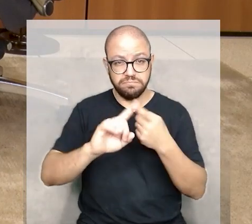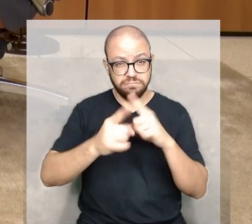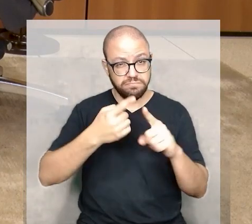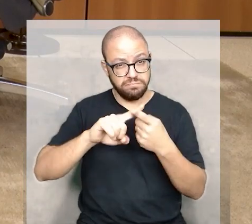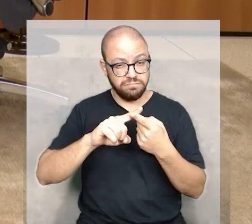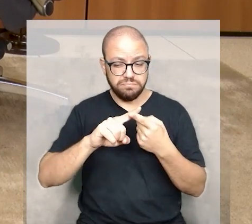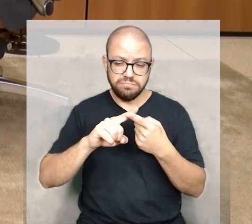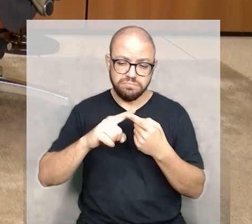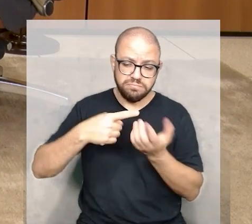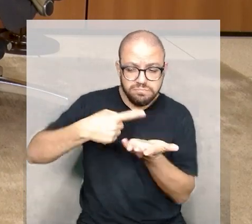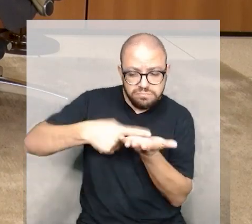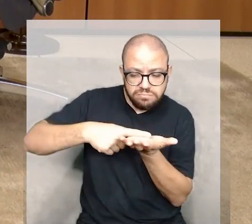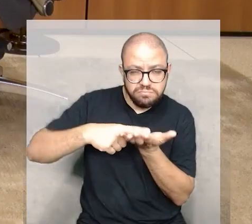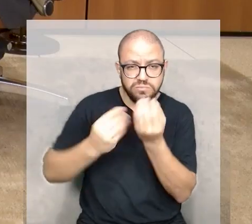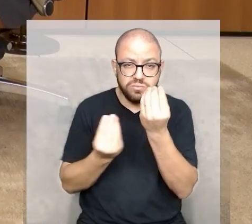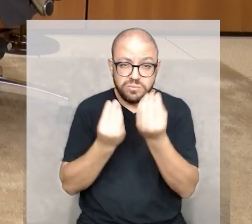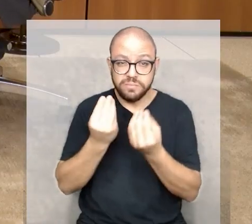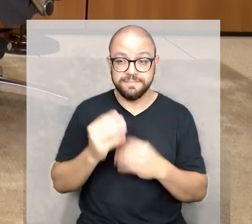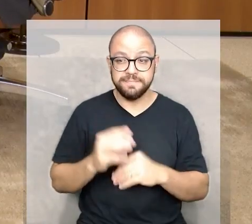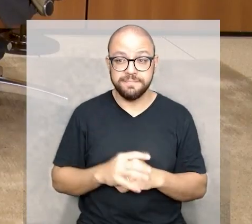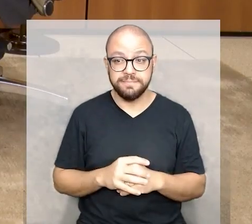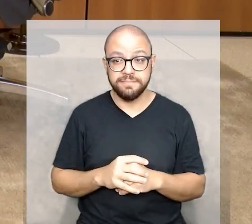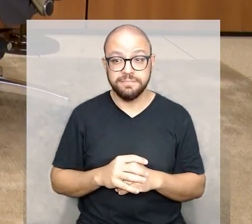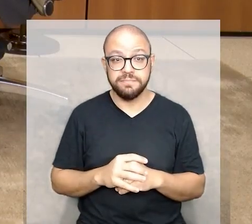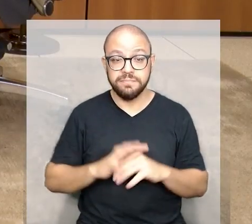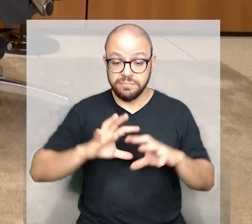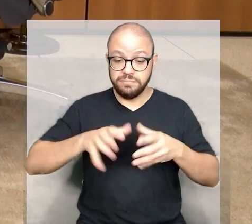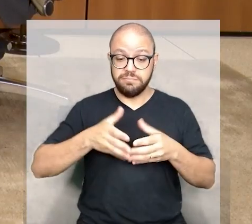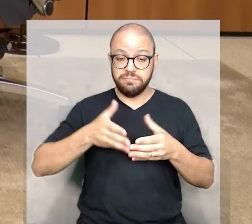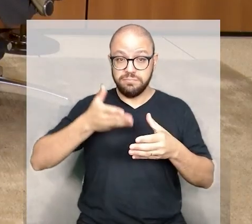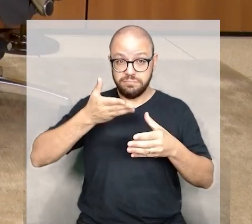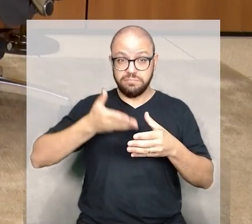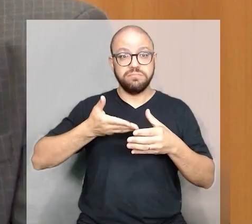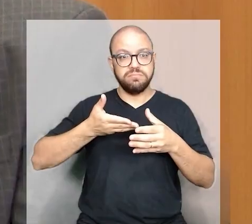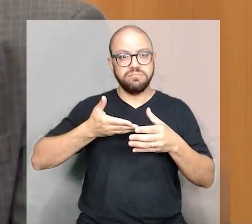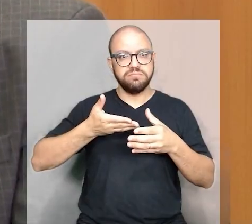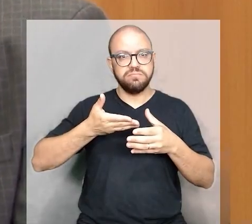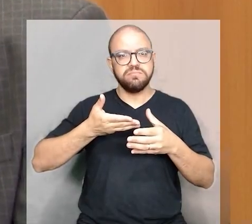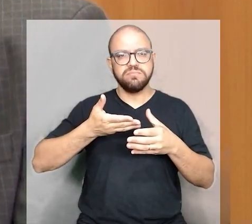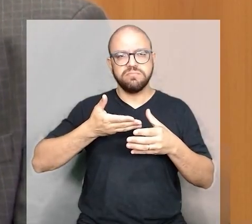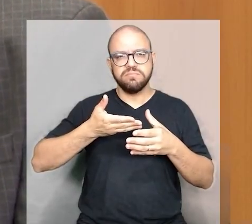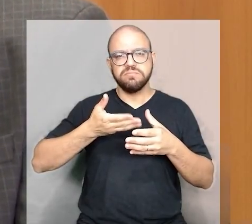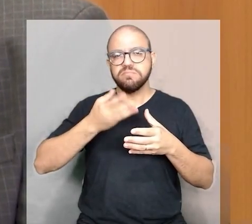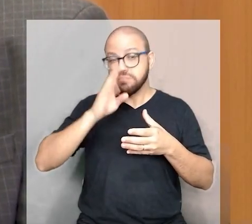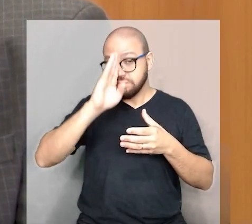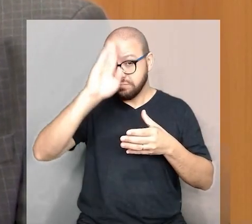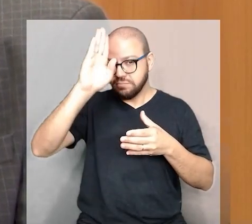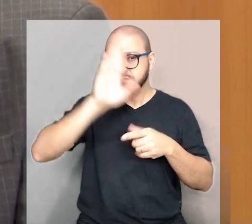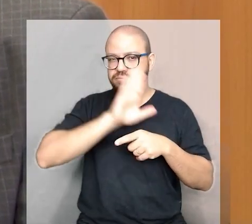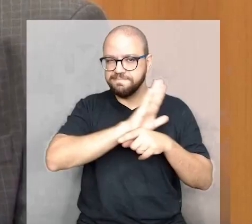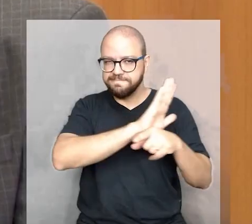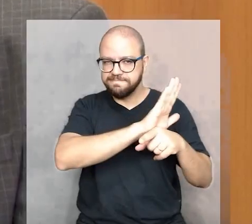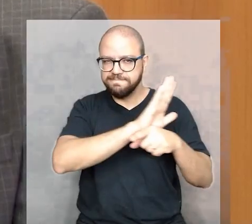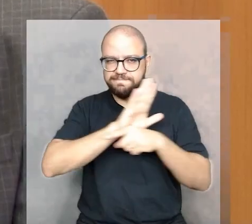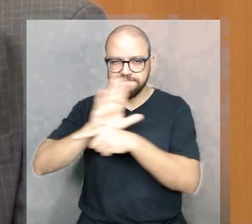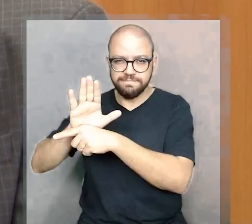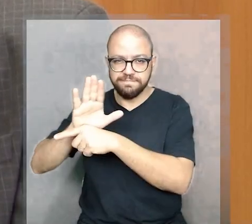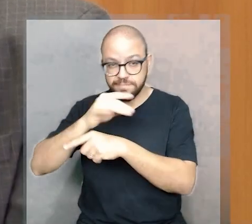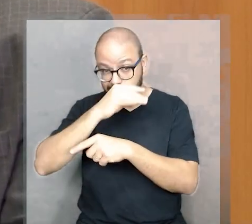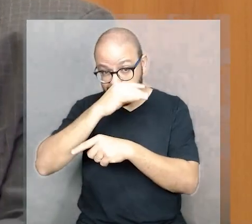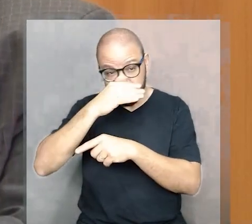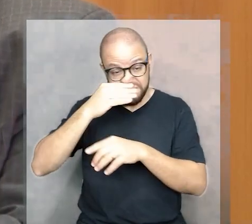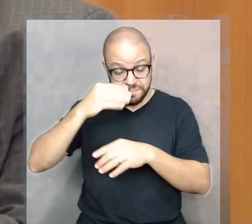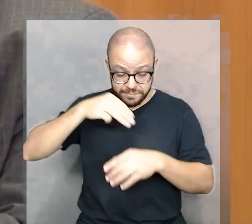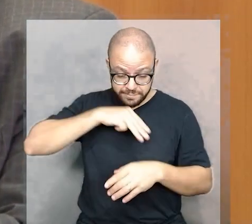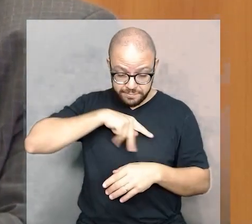núcleo exatamente direcionado a essa autocomposição. O que a gente tem agora em mente é que